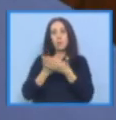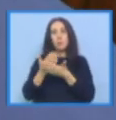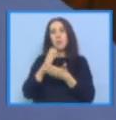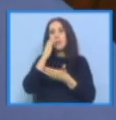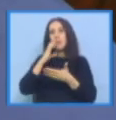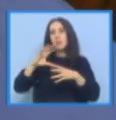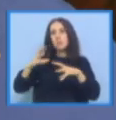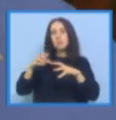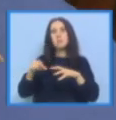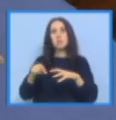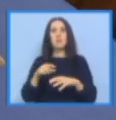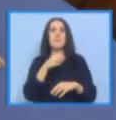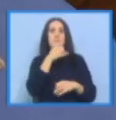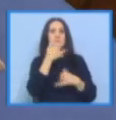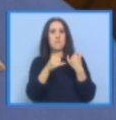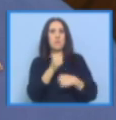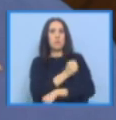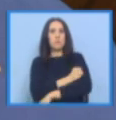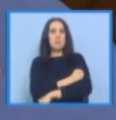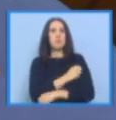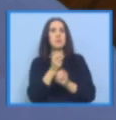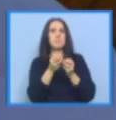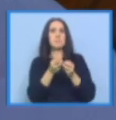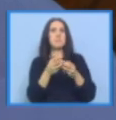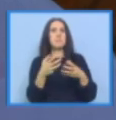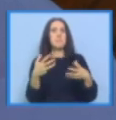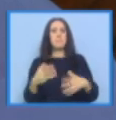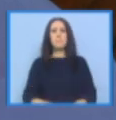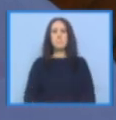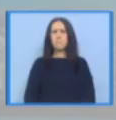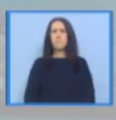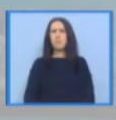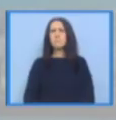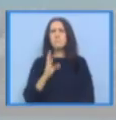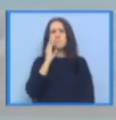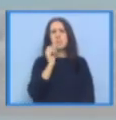a situação de violência doméstica aumenta. Acha que começa a mudar o